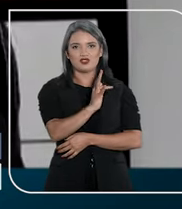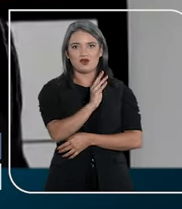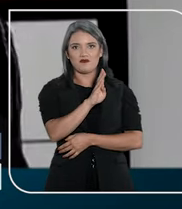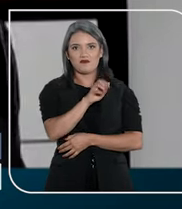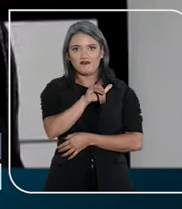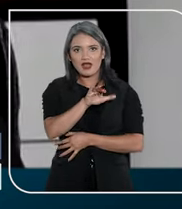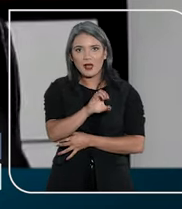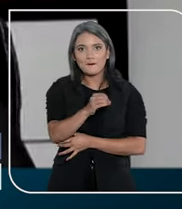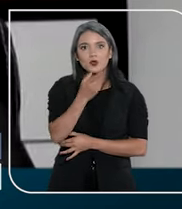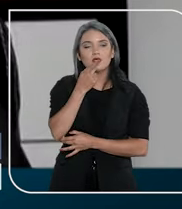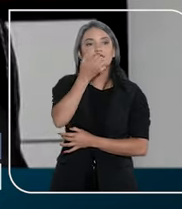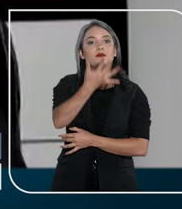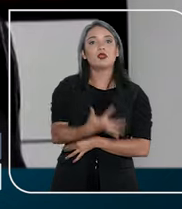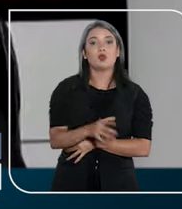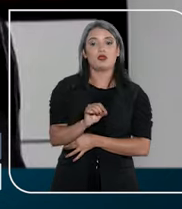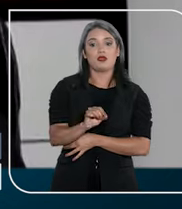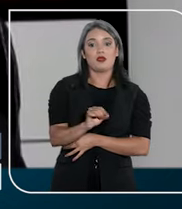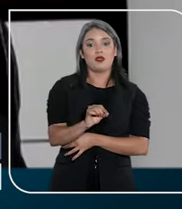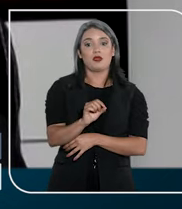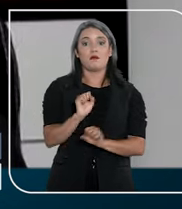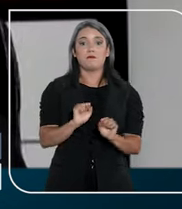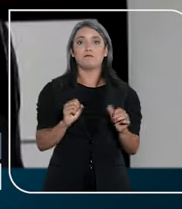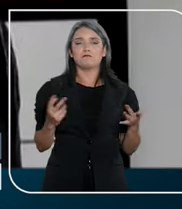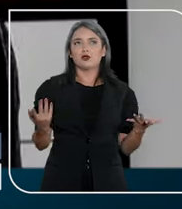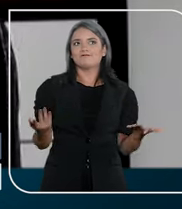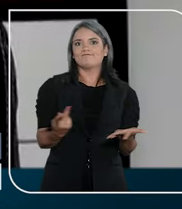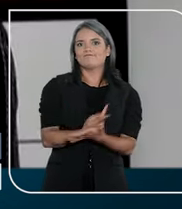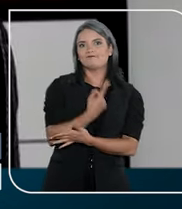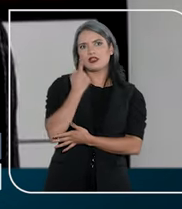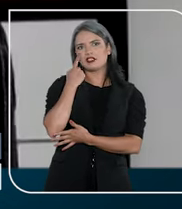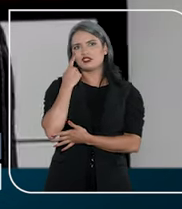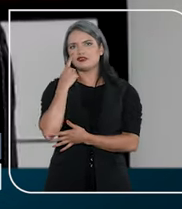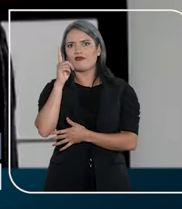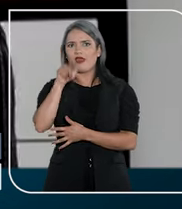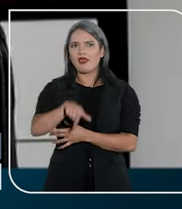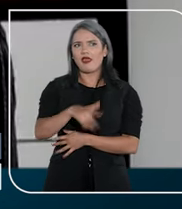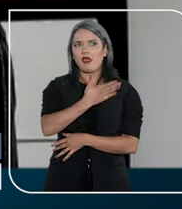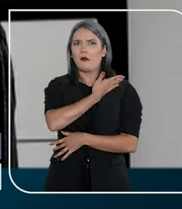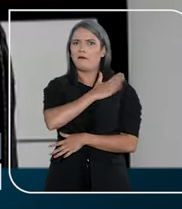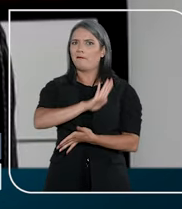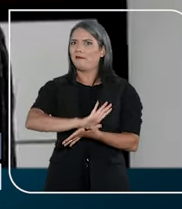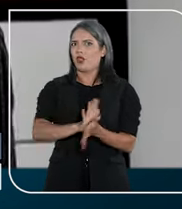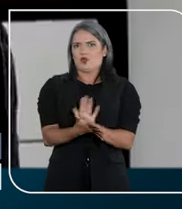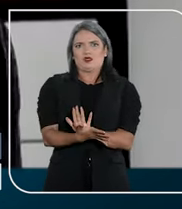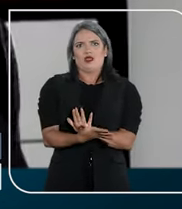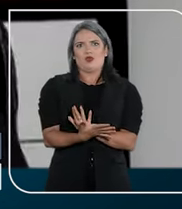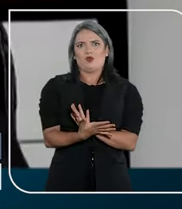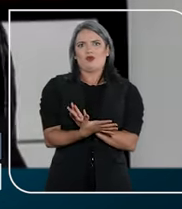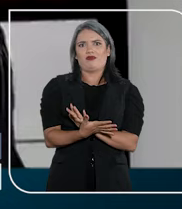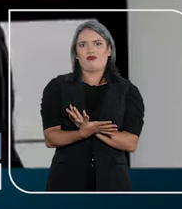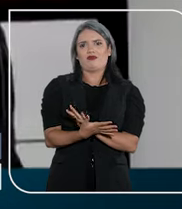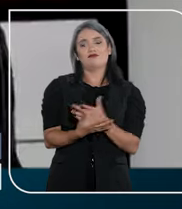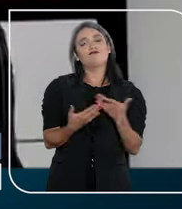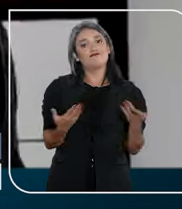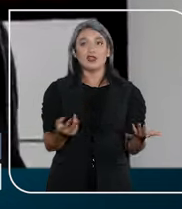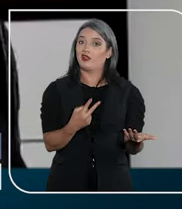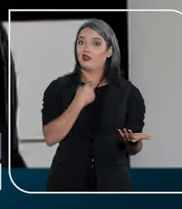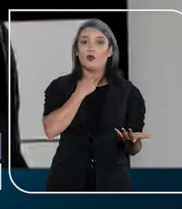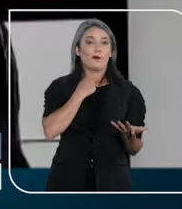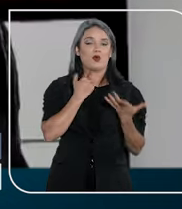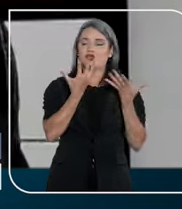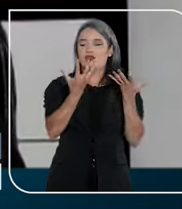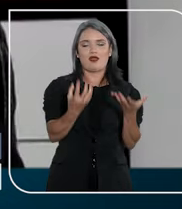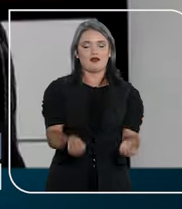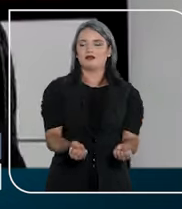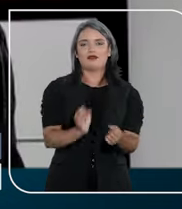disparidade, quando diz que nós podemos estar aqui vendo uma discriminação velada. E é isso que nós não podemos admitir